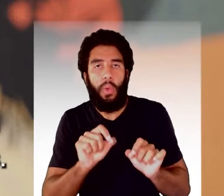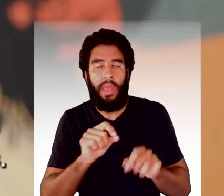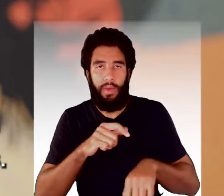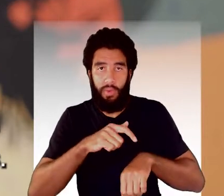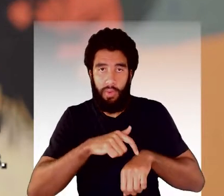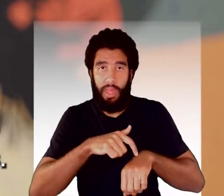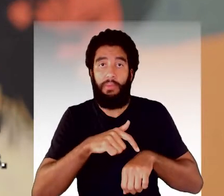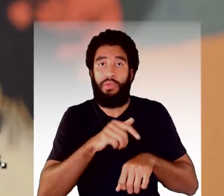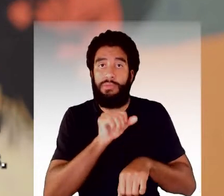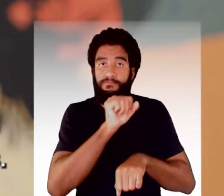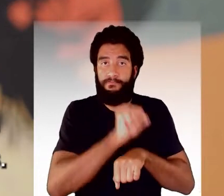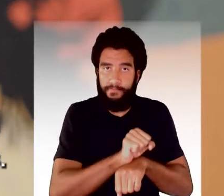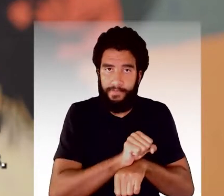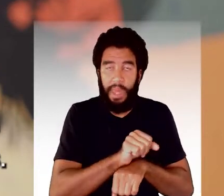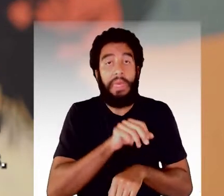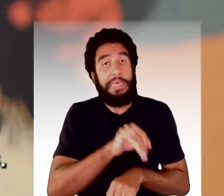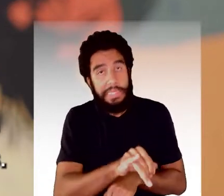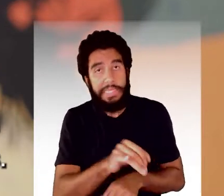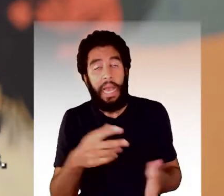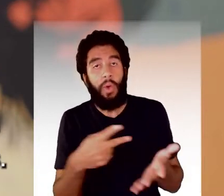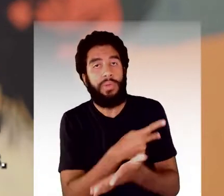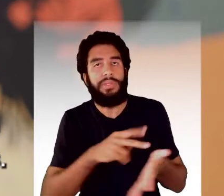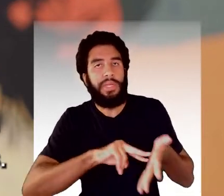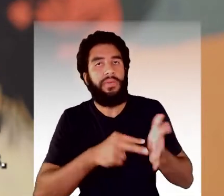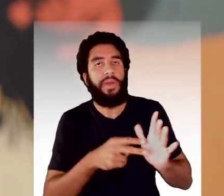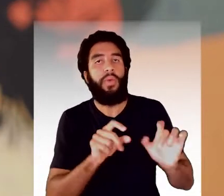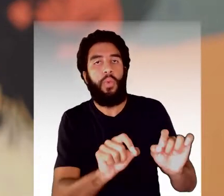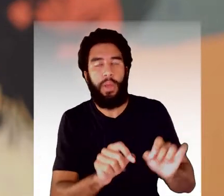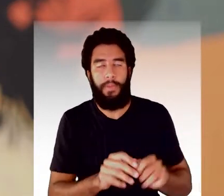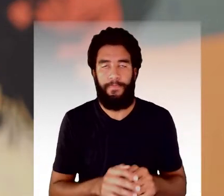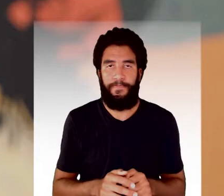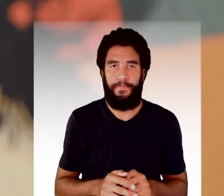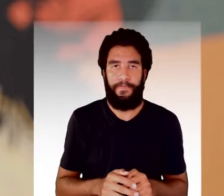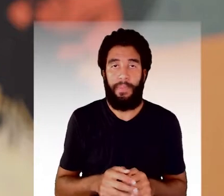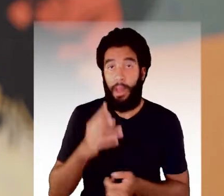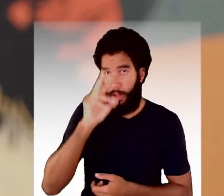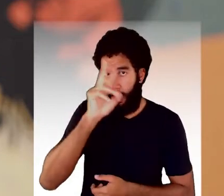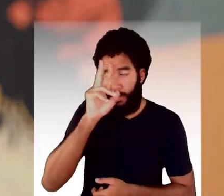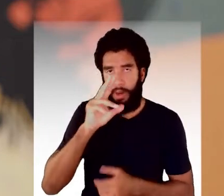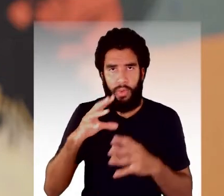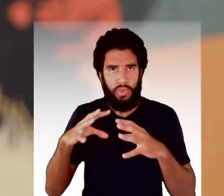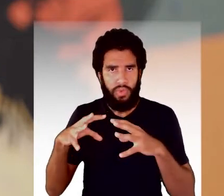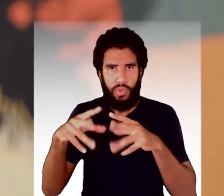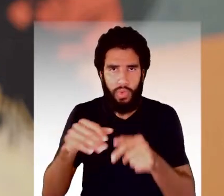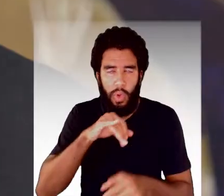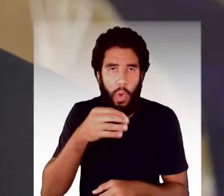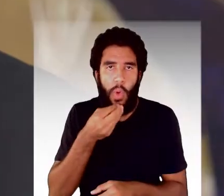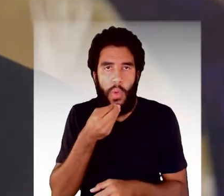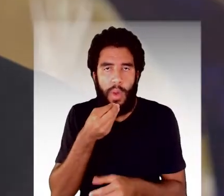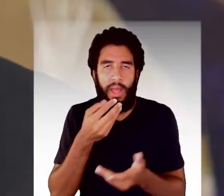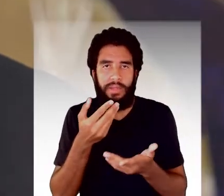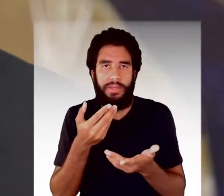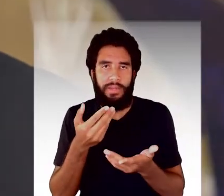mais significativo do pedido de mudança dessa norma é a questão das pausas. Se isso realmente acontecer, o que vai significar para o setor?